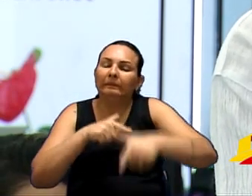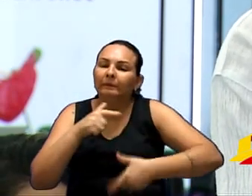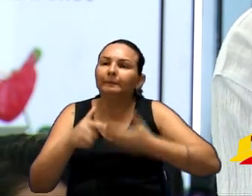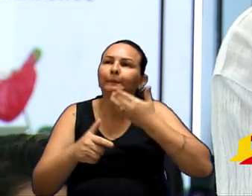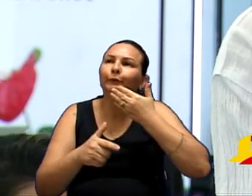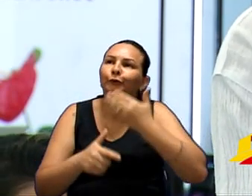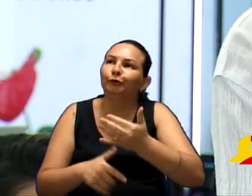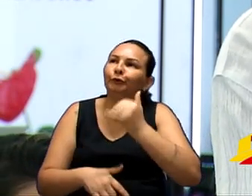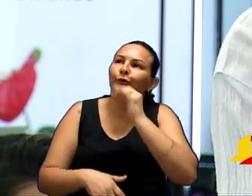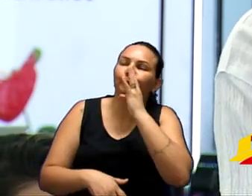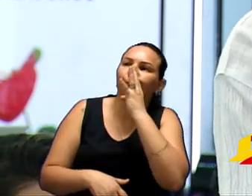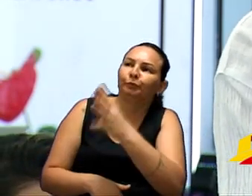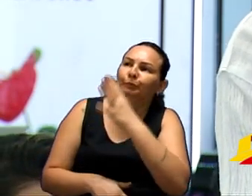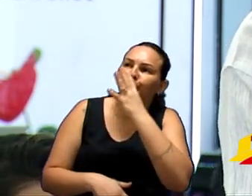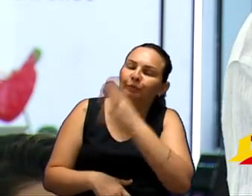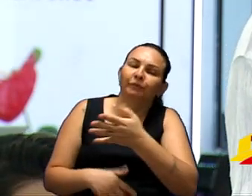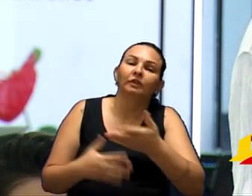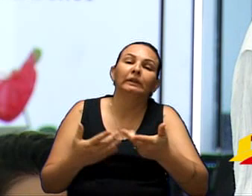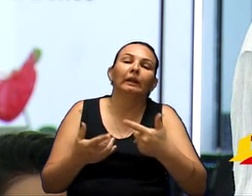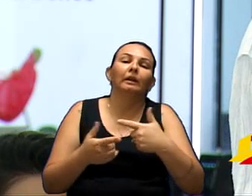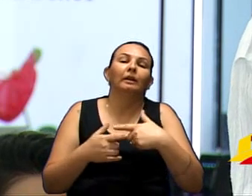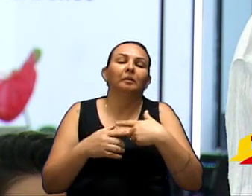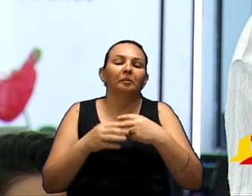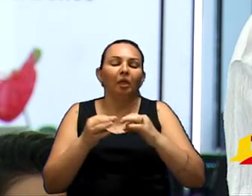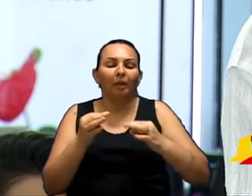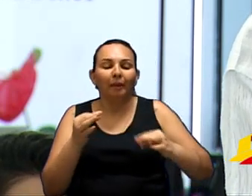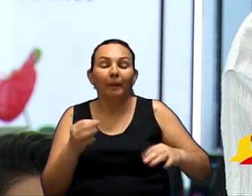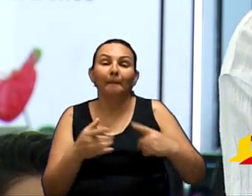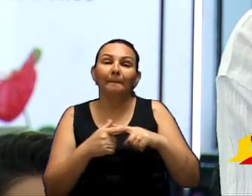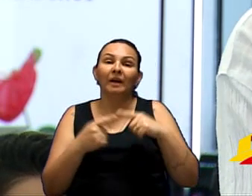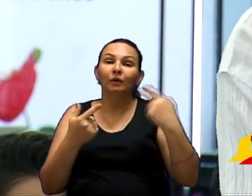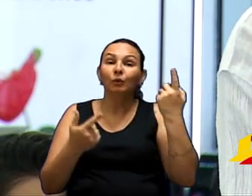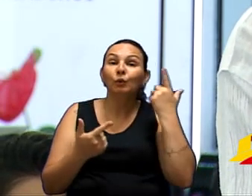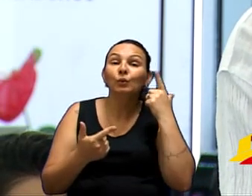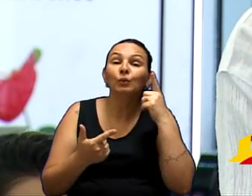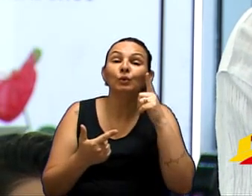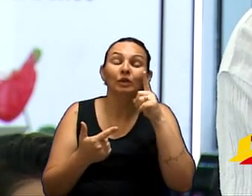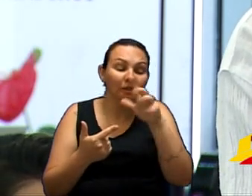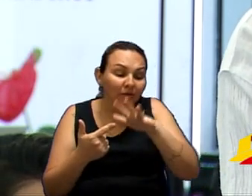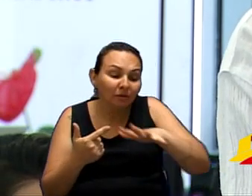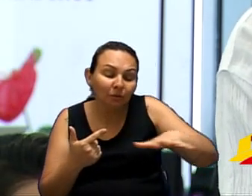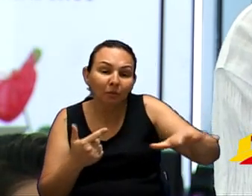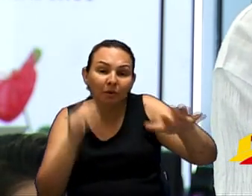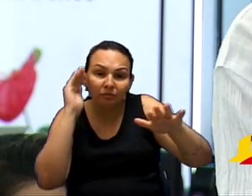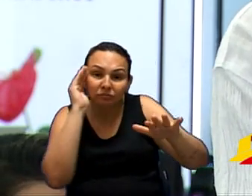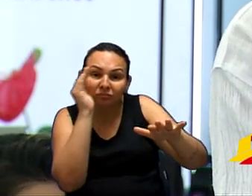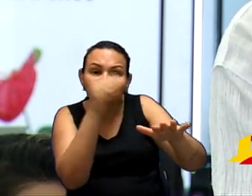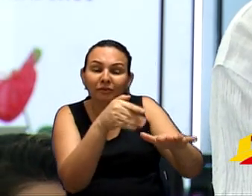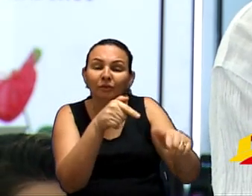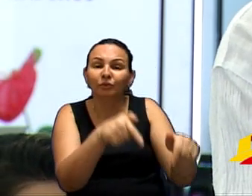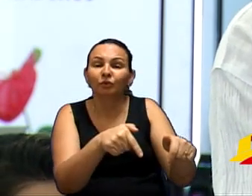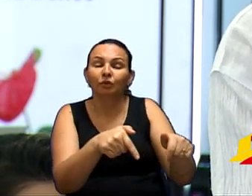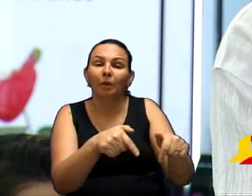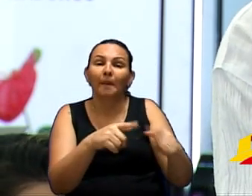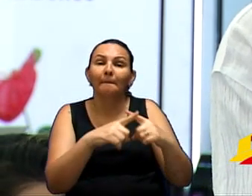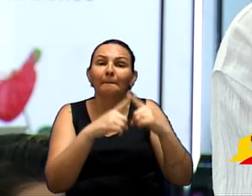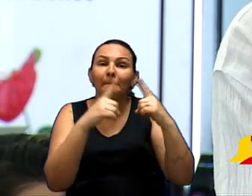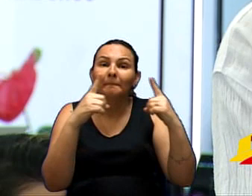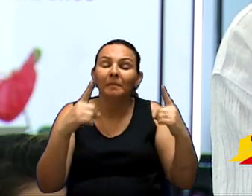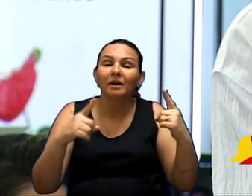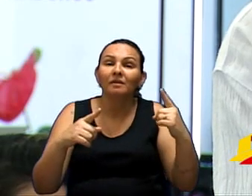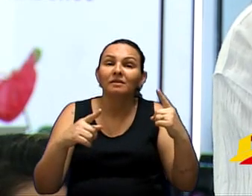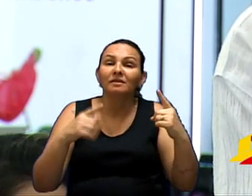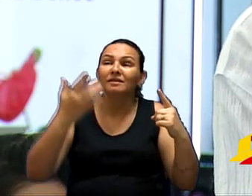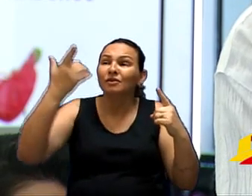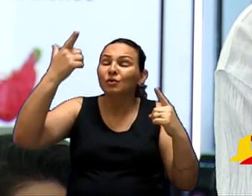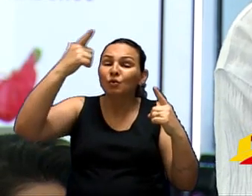denúncias e traz pra gente conseguir ter esse reconhecimento em uma área pontual da cidade mais áreas com tanto potencial